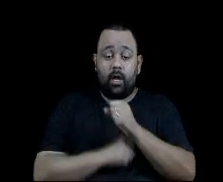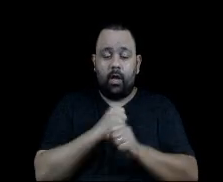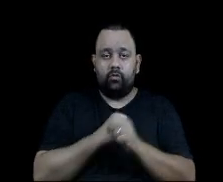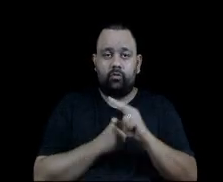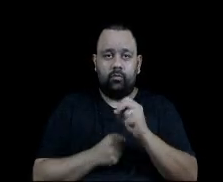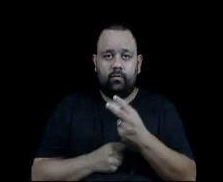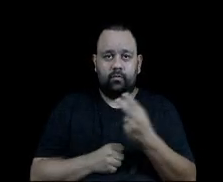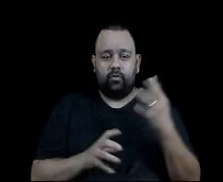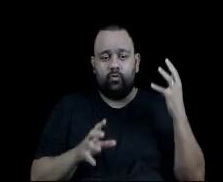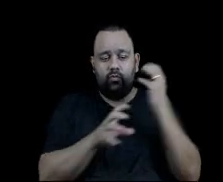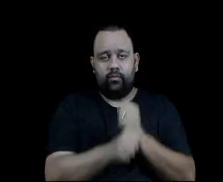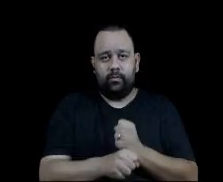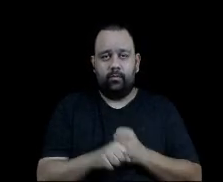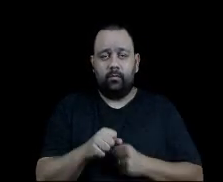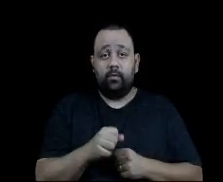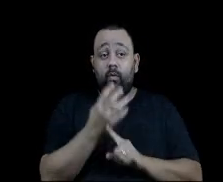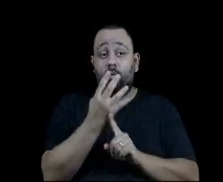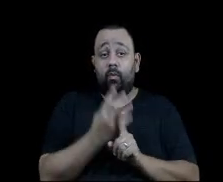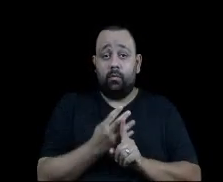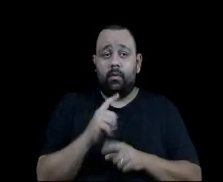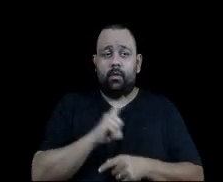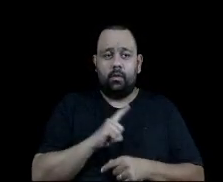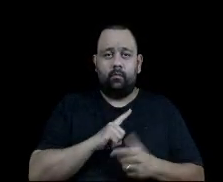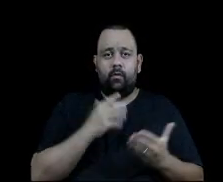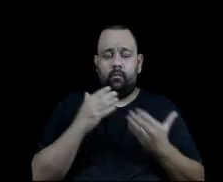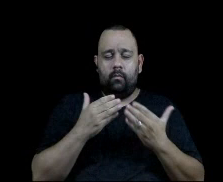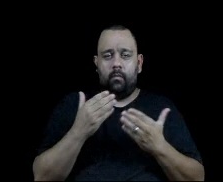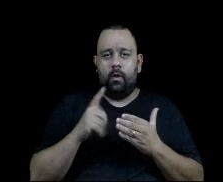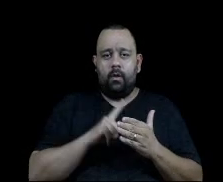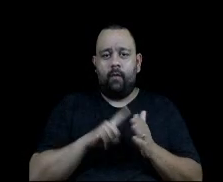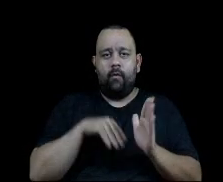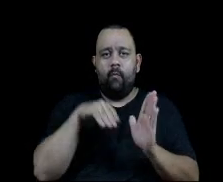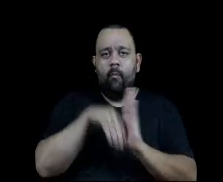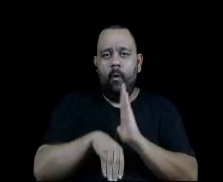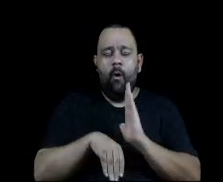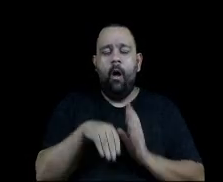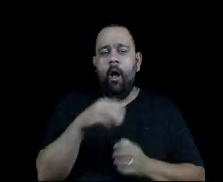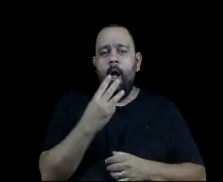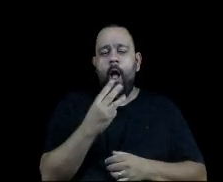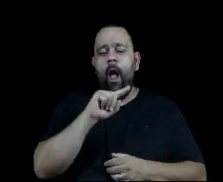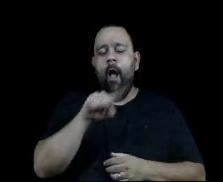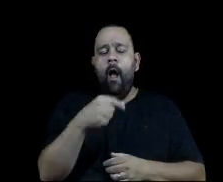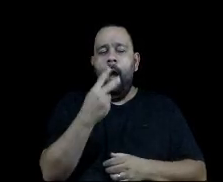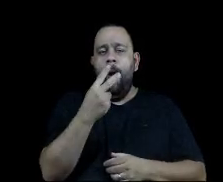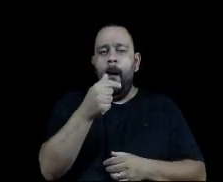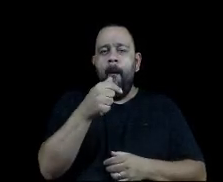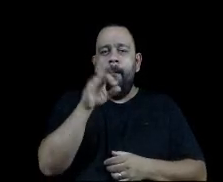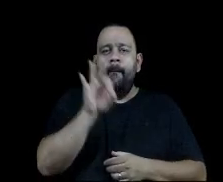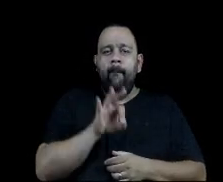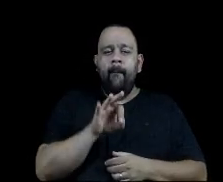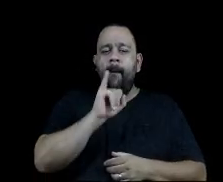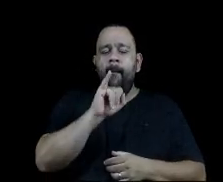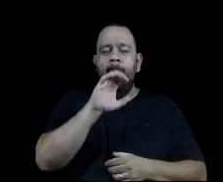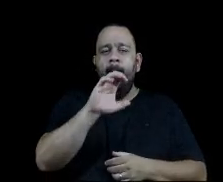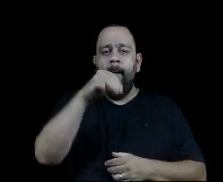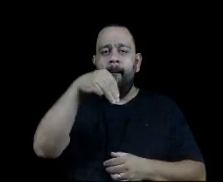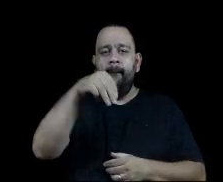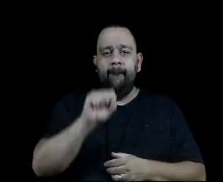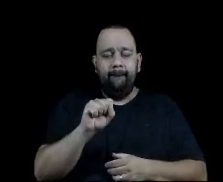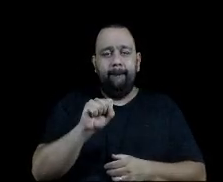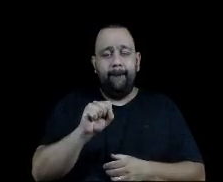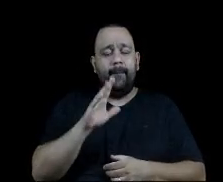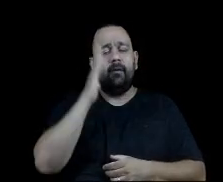a gente pode ver que no quadrimestre a gente teve uma queda aí de 3,27%